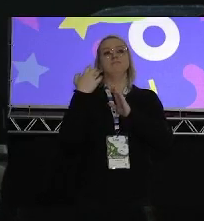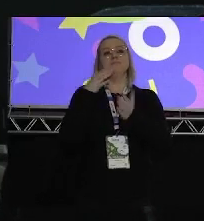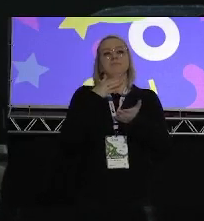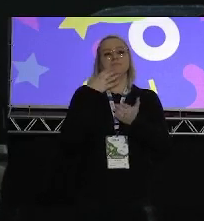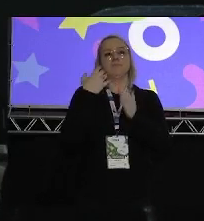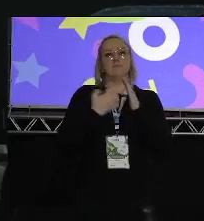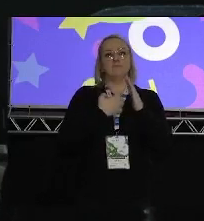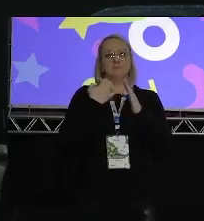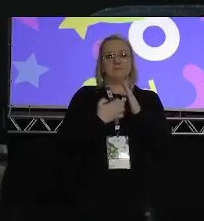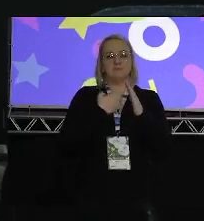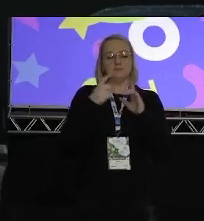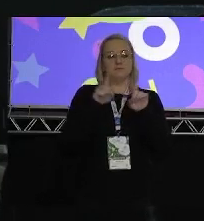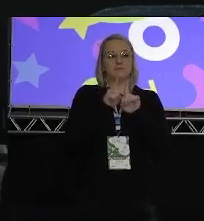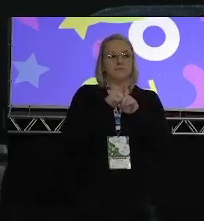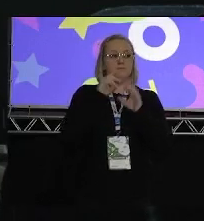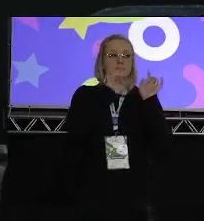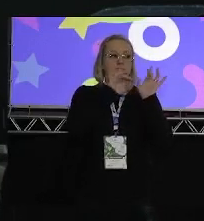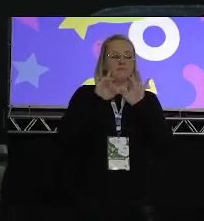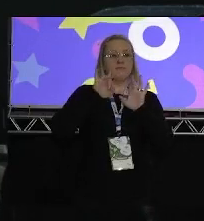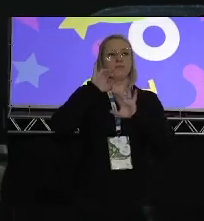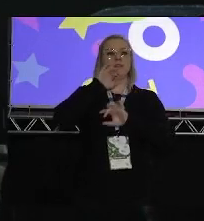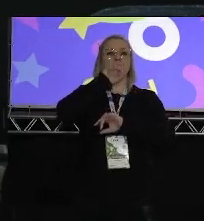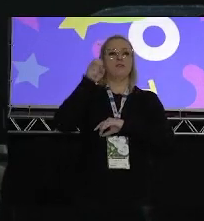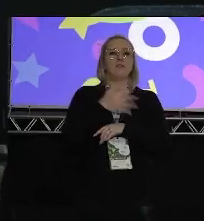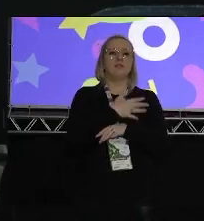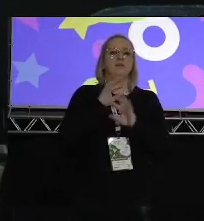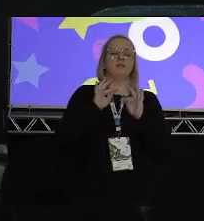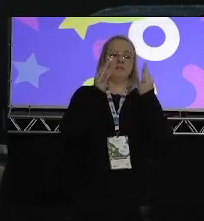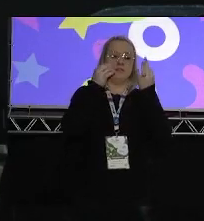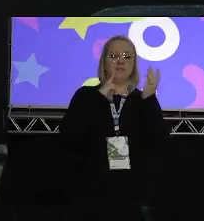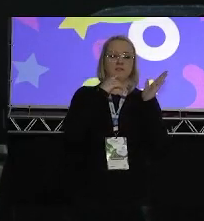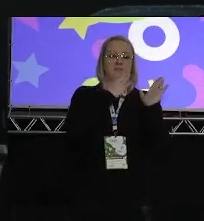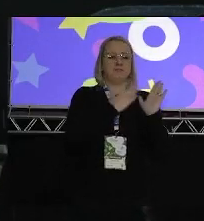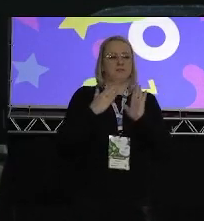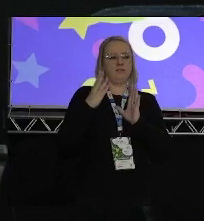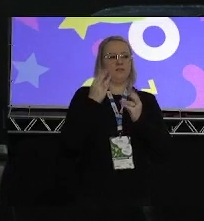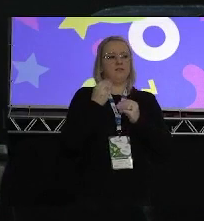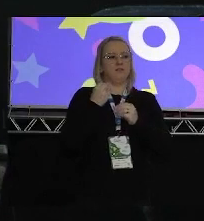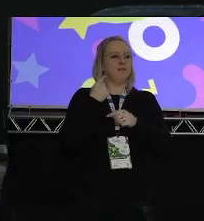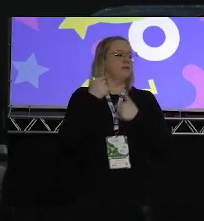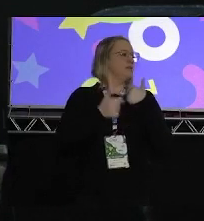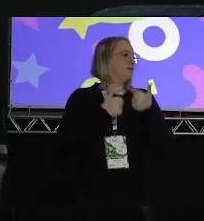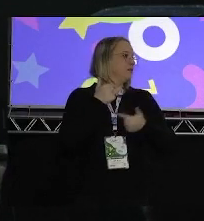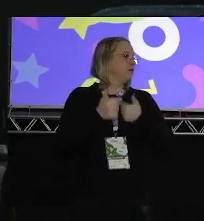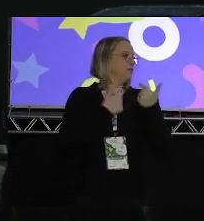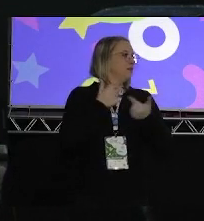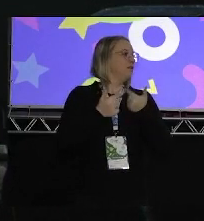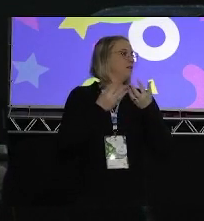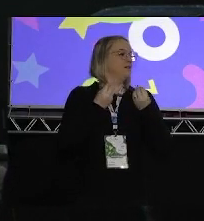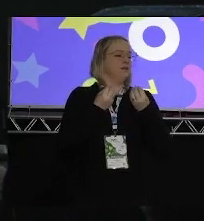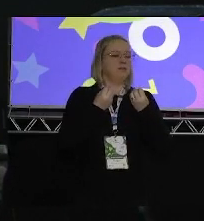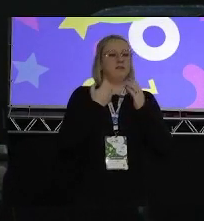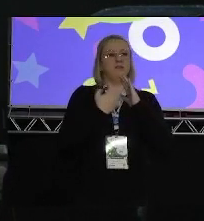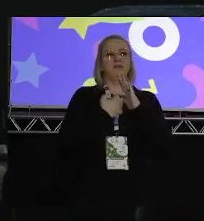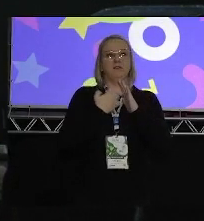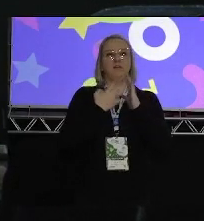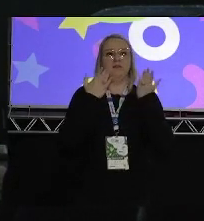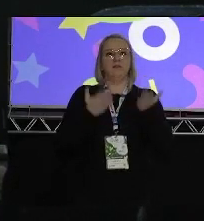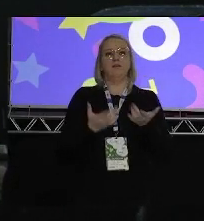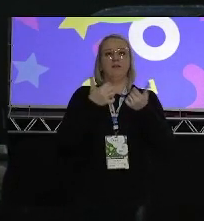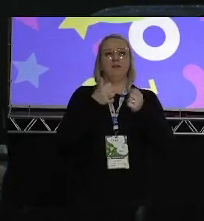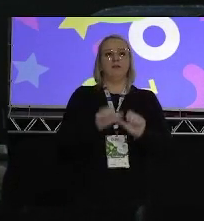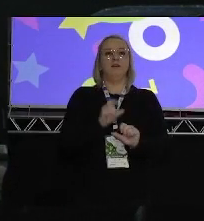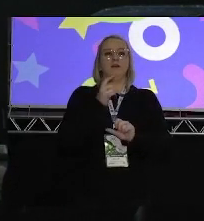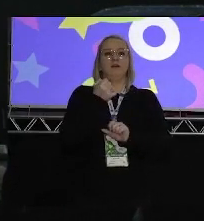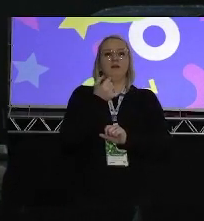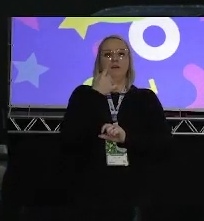me especializando na área de inovação e tecnologia. Passei por várias empresas, fui executivo por vários anos. E hoje eu estou há quase